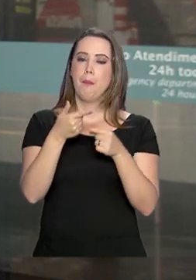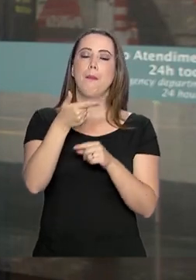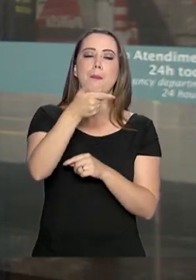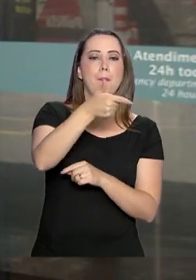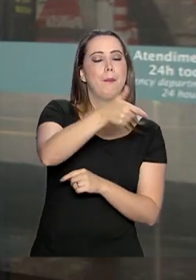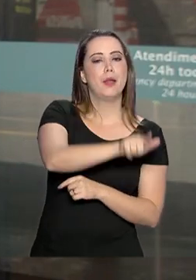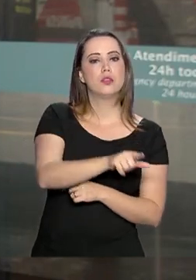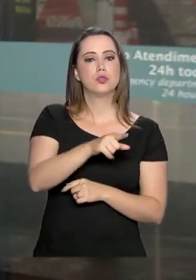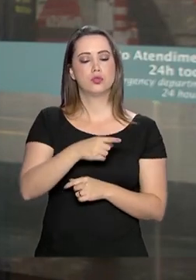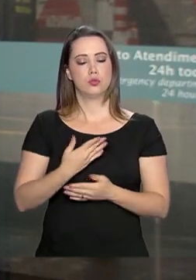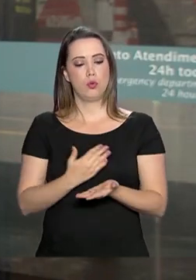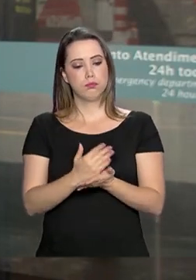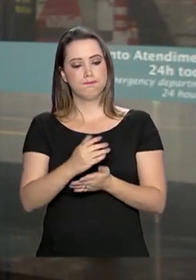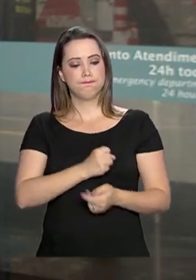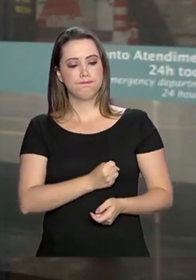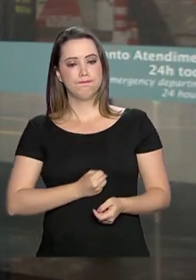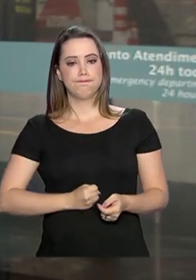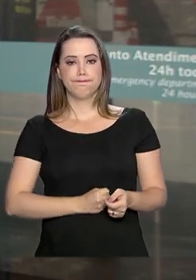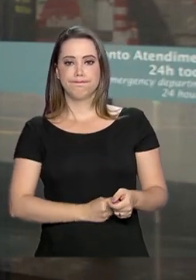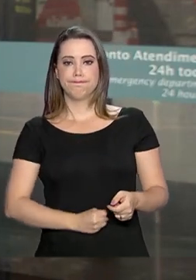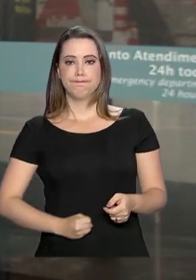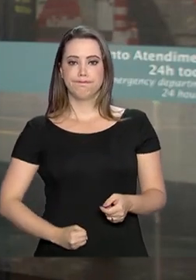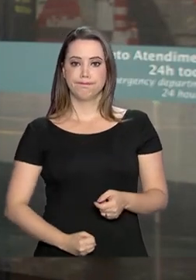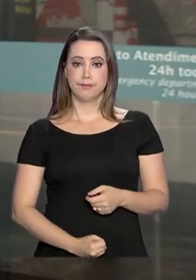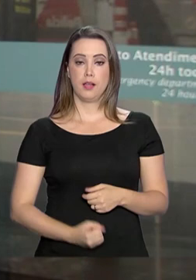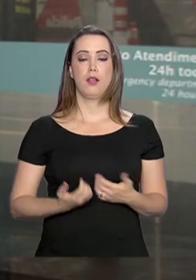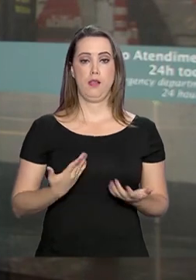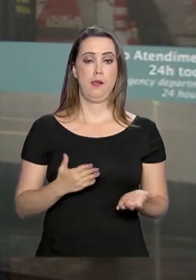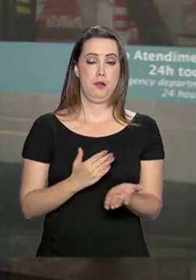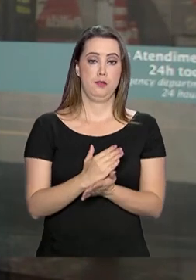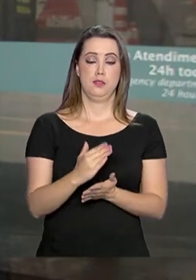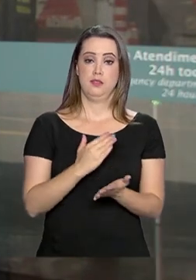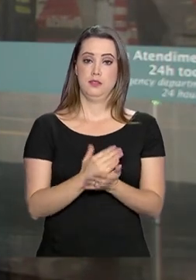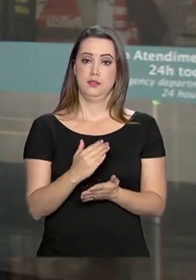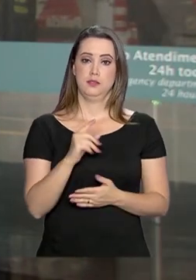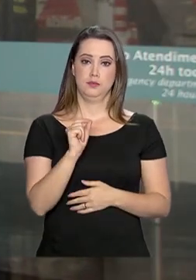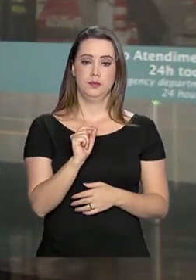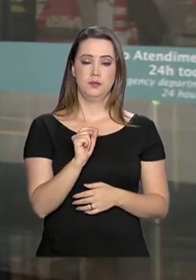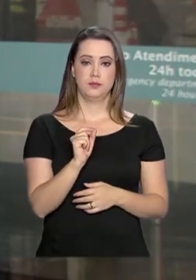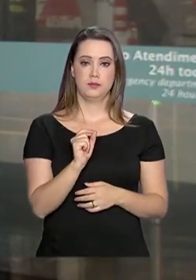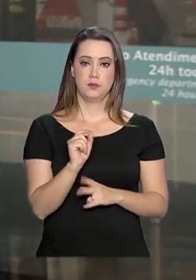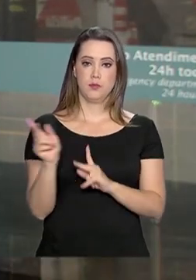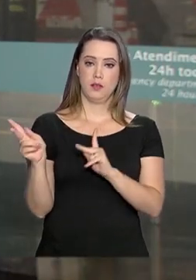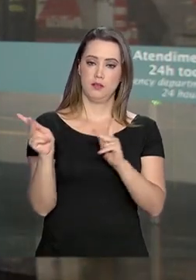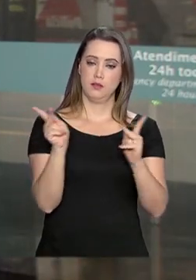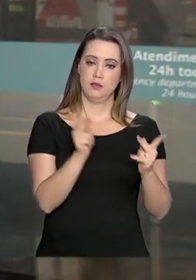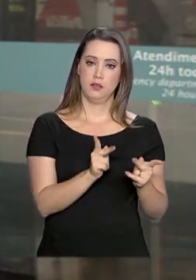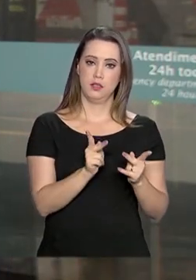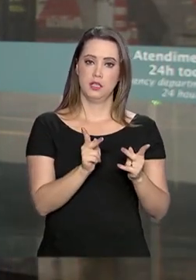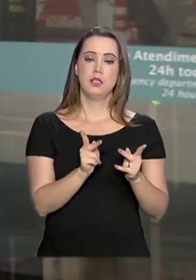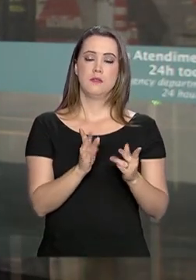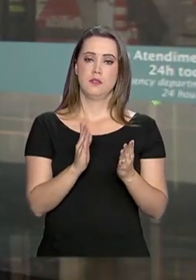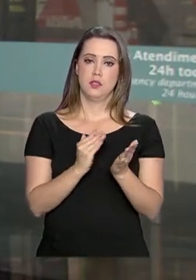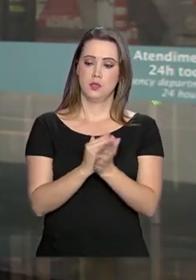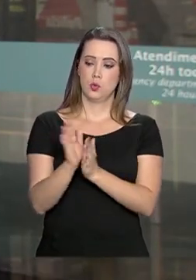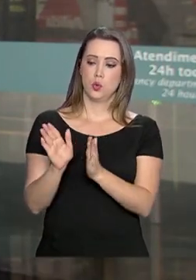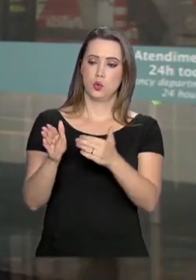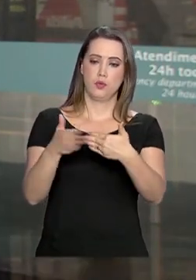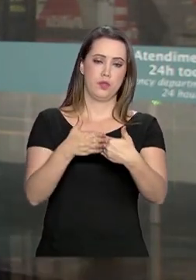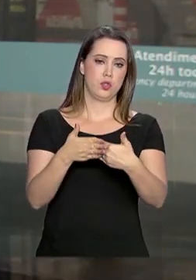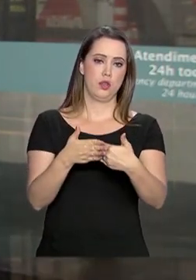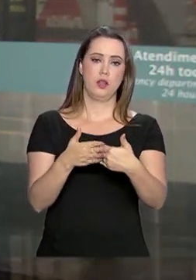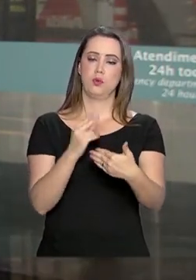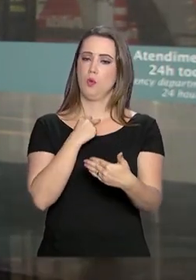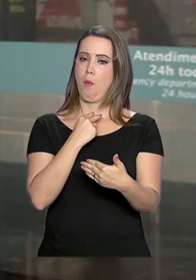sistema digestório. O presidente ainda mantém as visitas restritas, a equipe médica